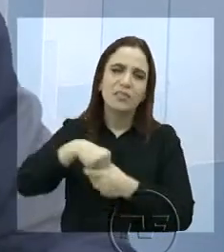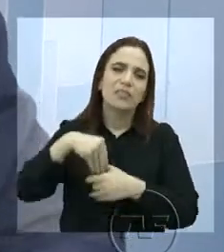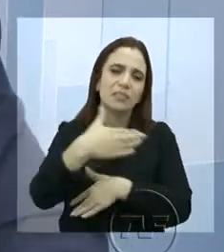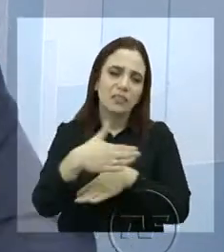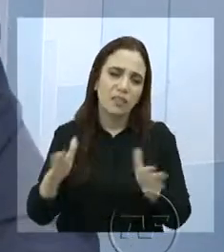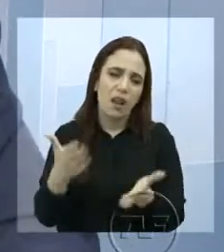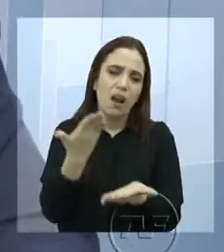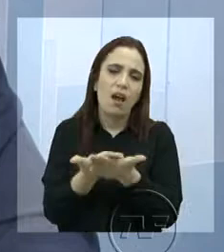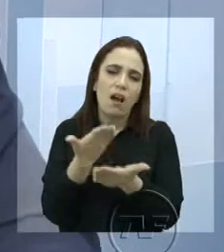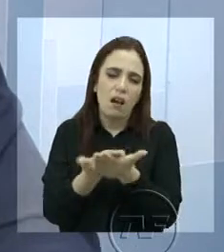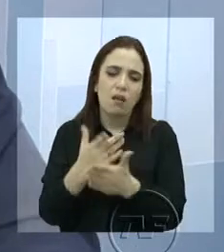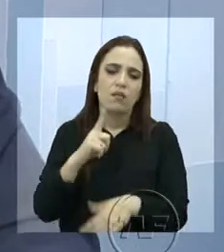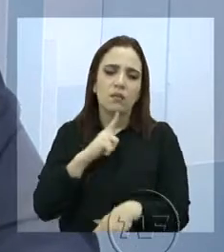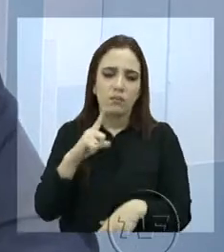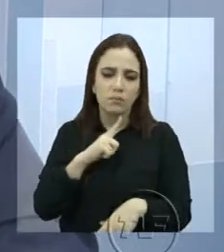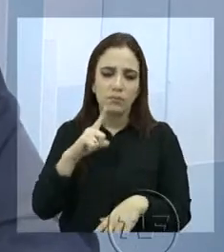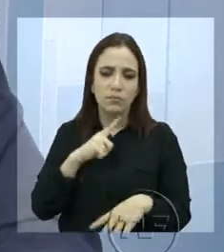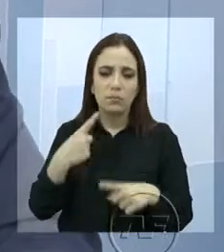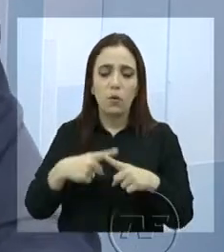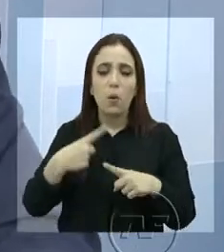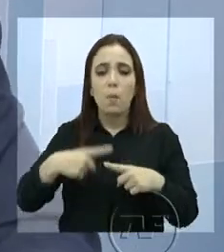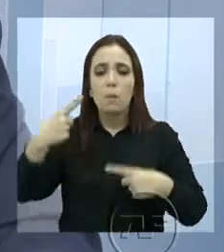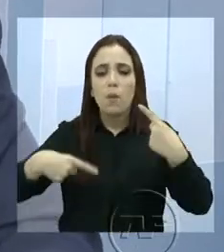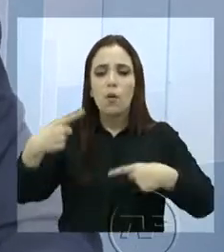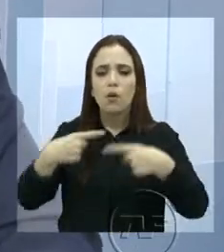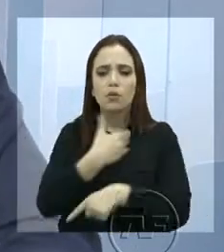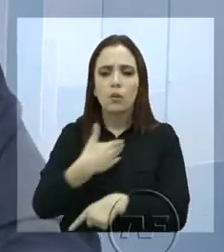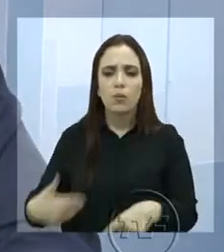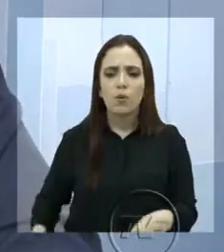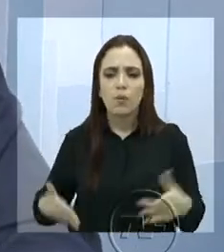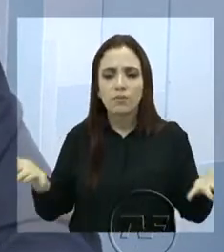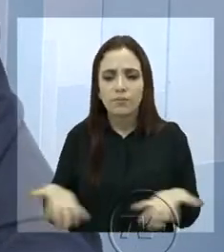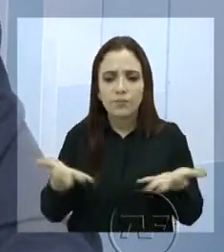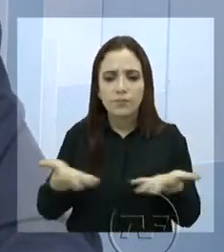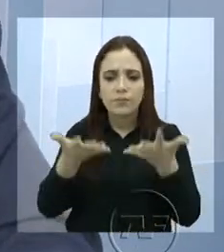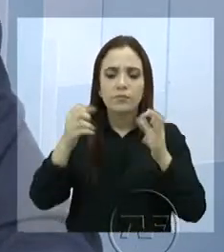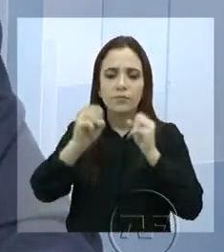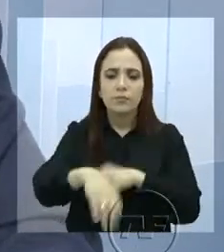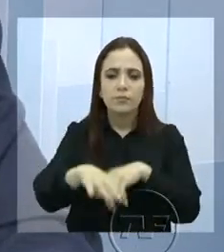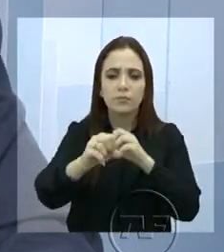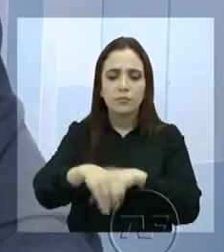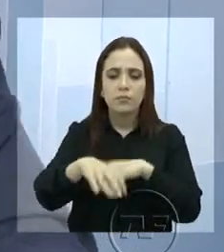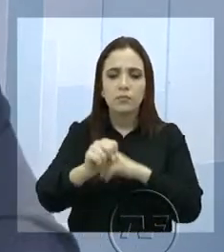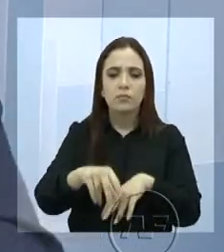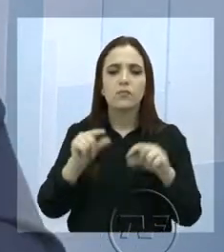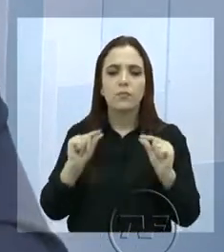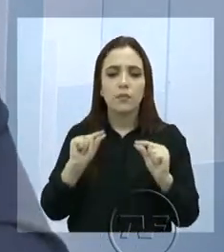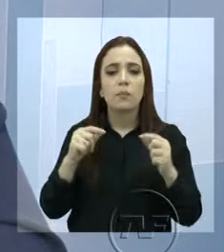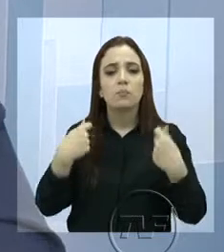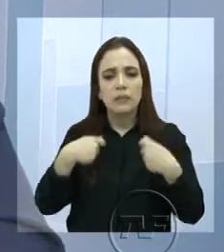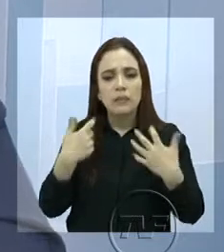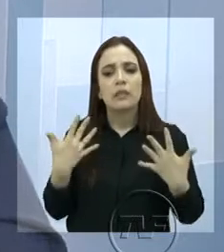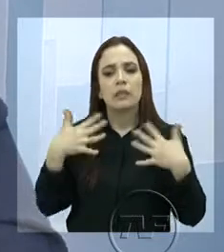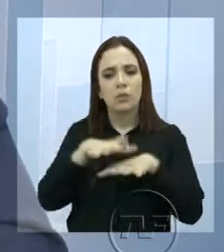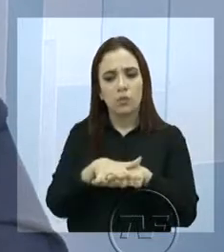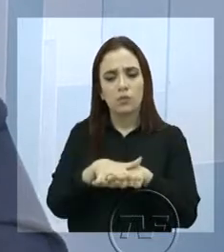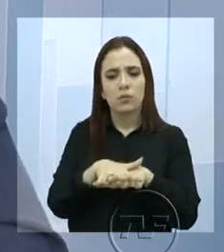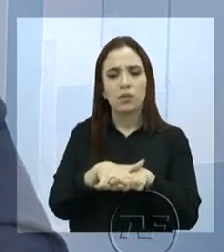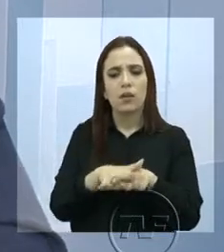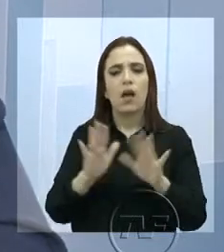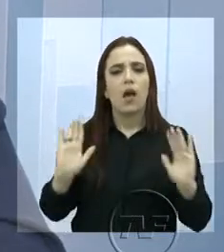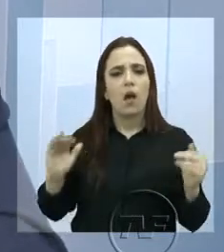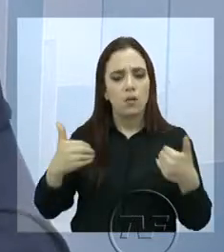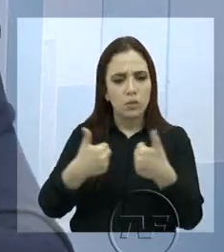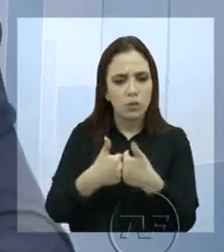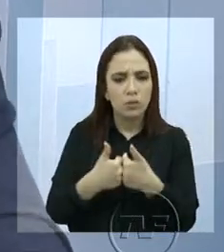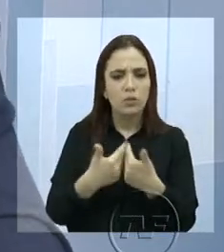uma nova visão de política da educação em âmbito nacional, que é justamente a inclusão. A criança